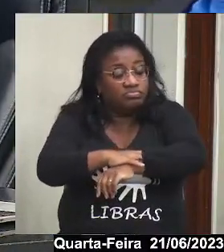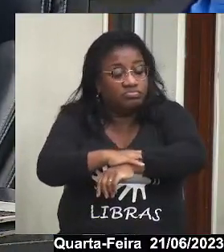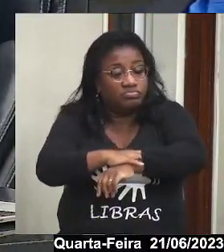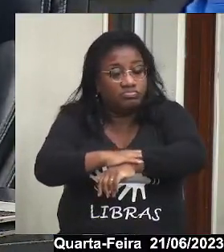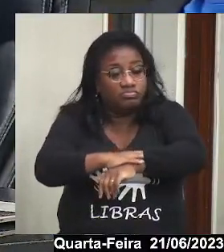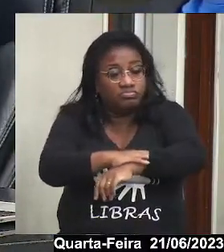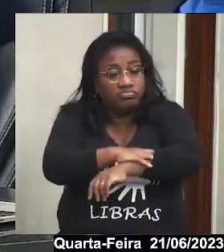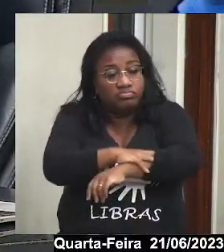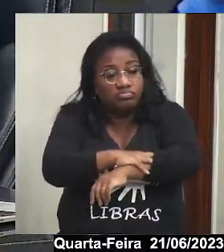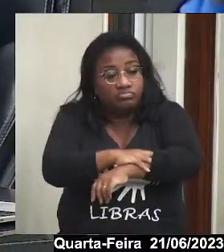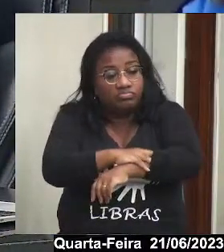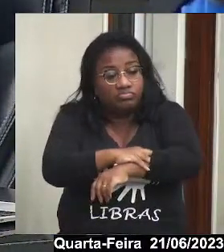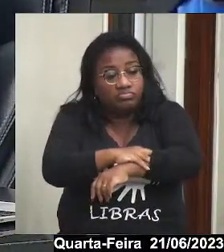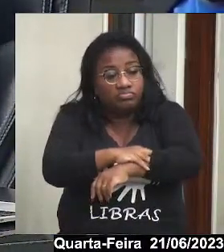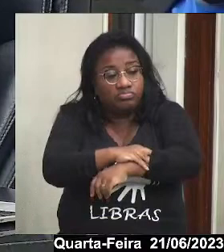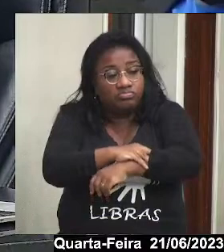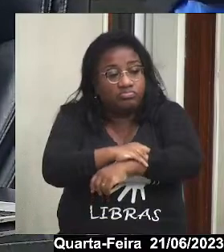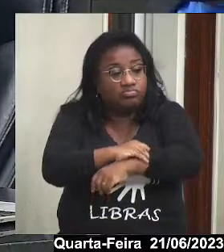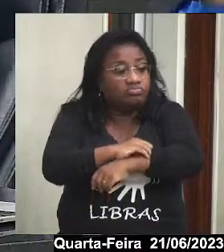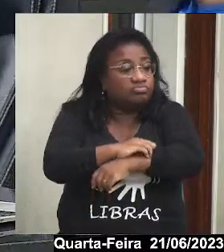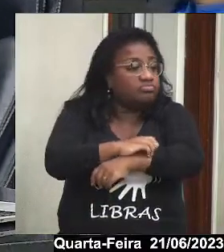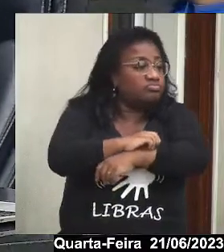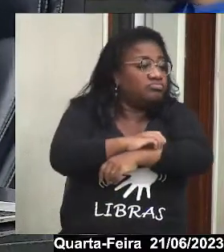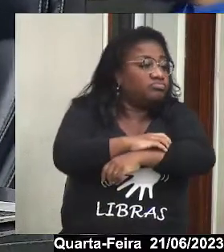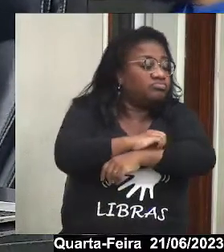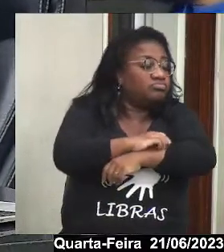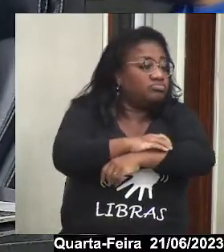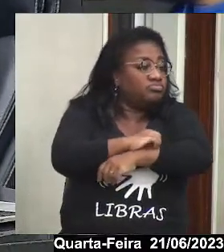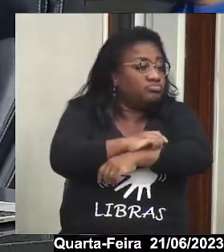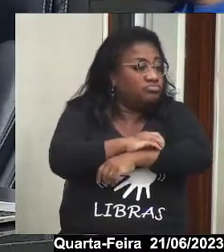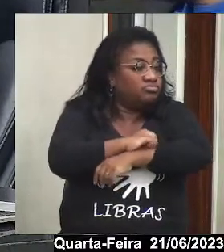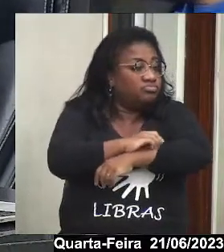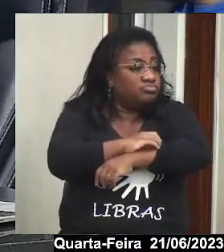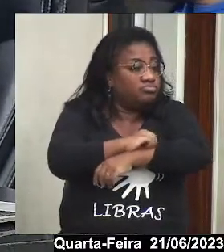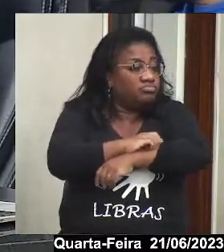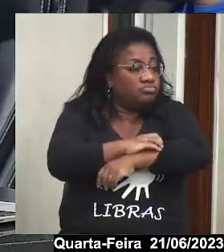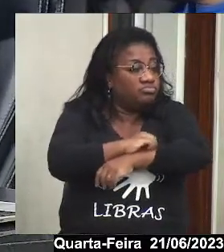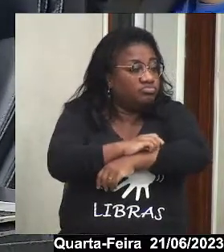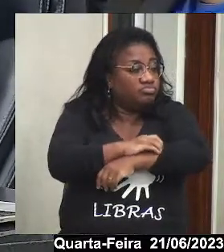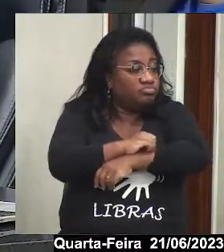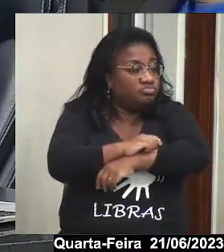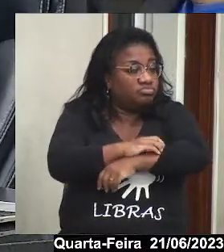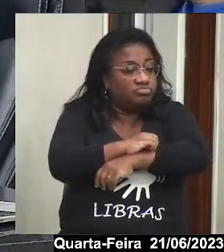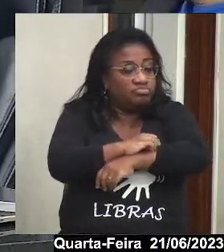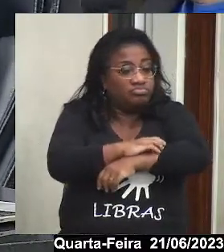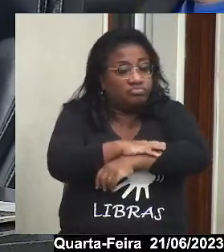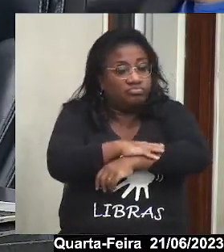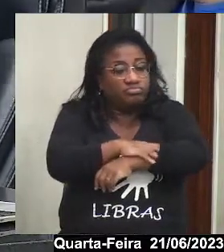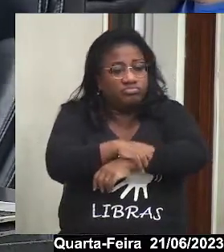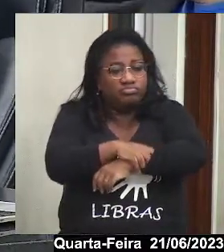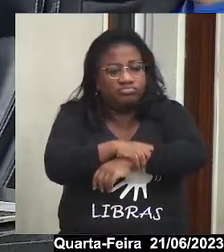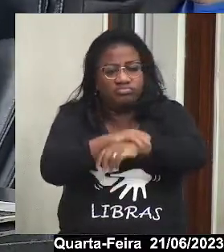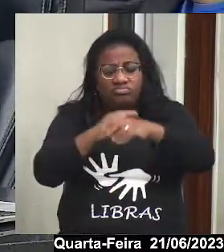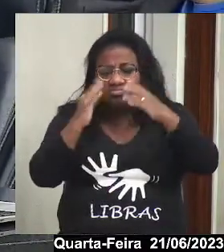Você entendeu? Mas assim, vereador, eu só quero entender uma coisa, vereador, eu quero entender uma coisa,